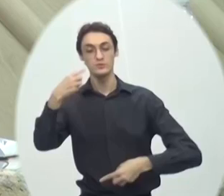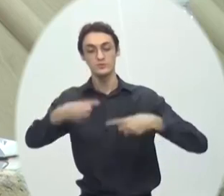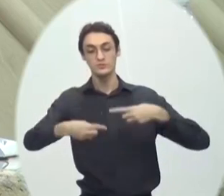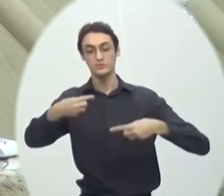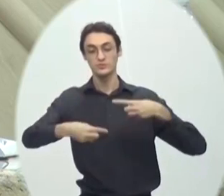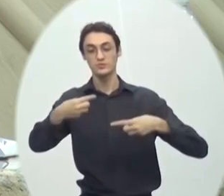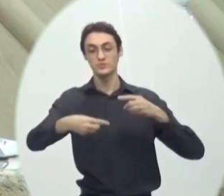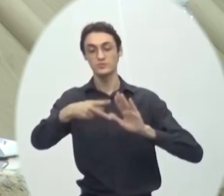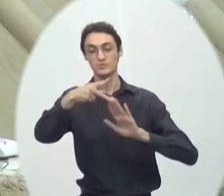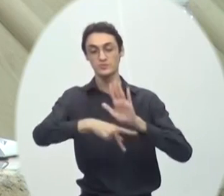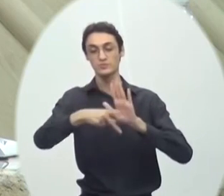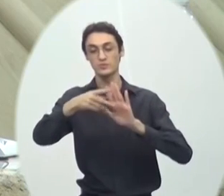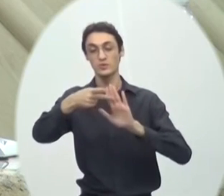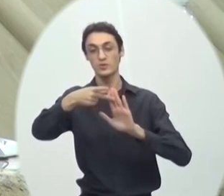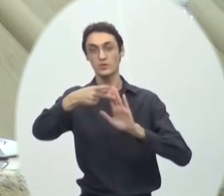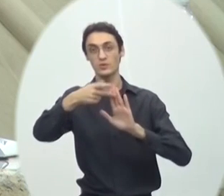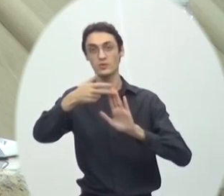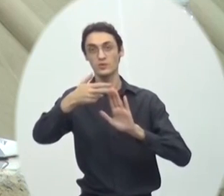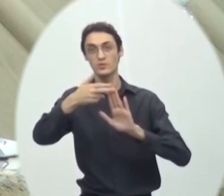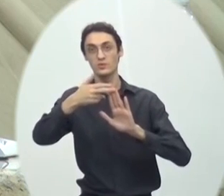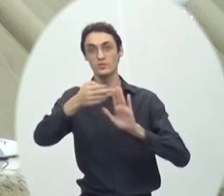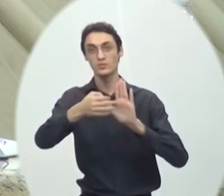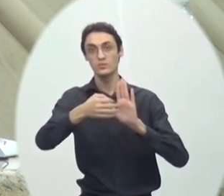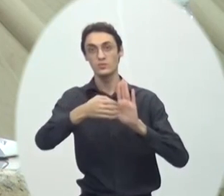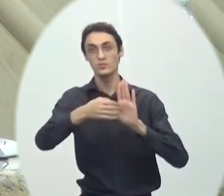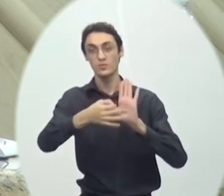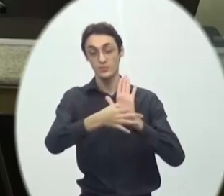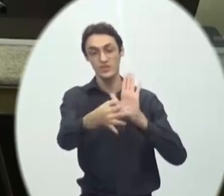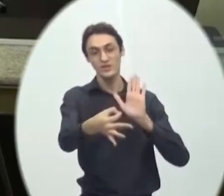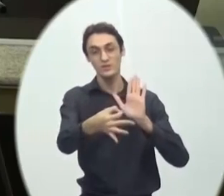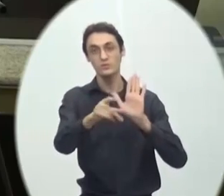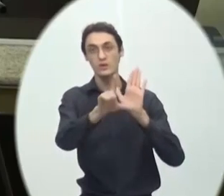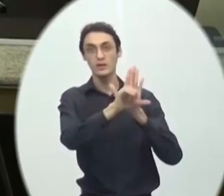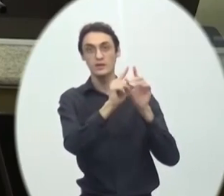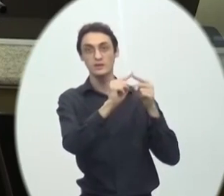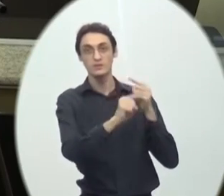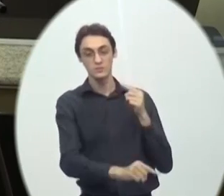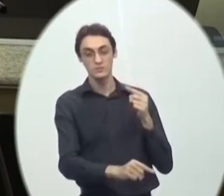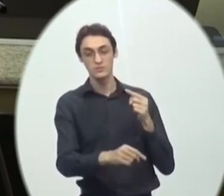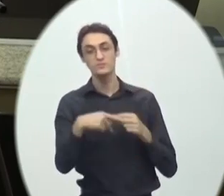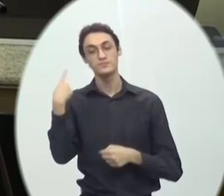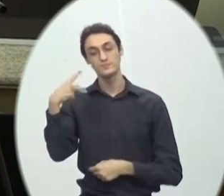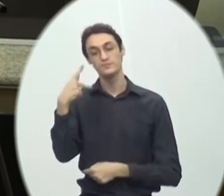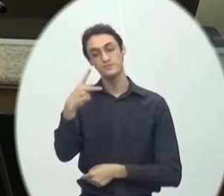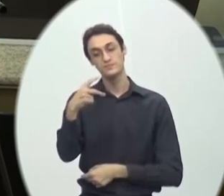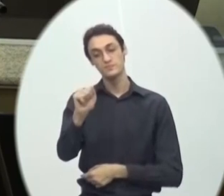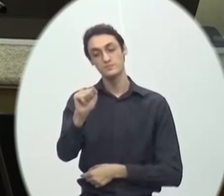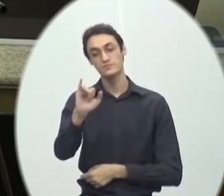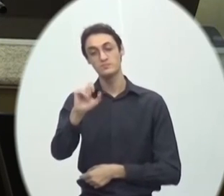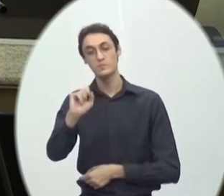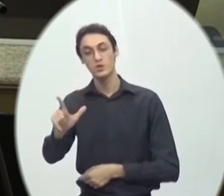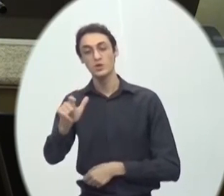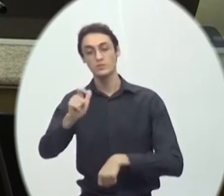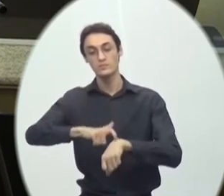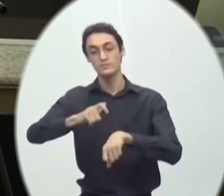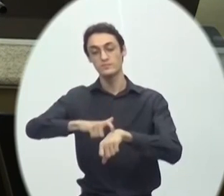discussão, portanto, o parecer de ilegalidade. Com a palavra, vereador Paiol. Vossa Excelência põe 10